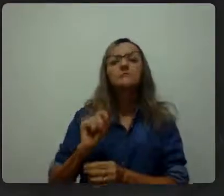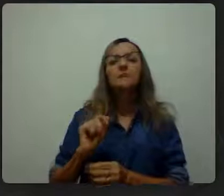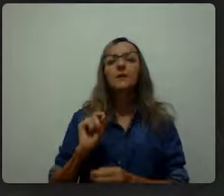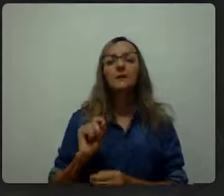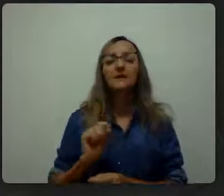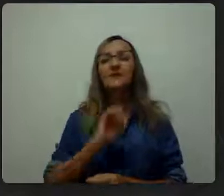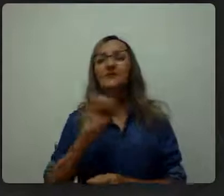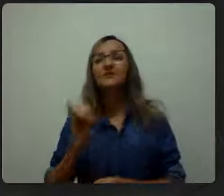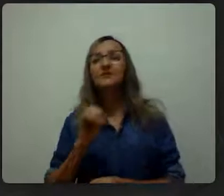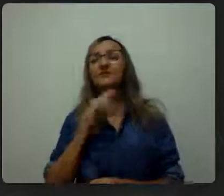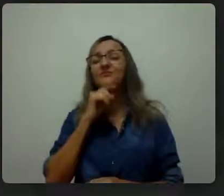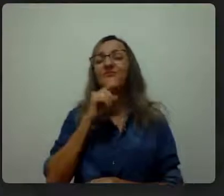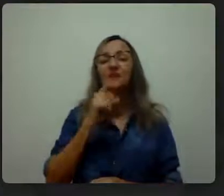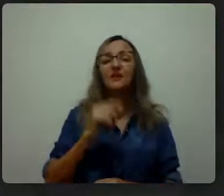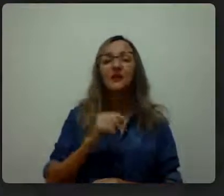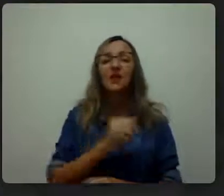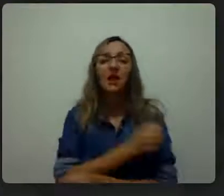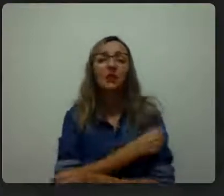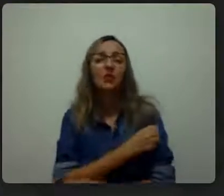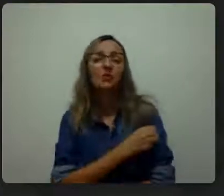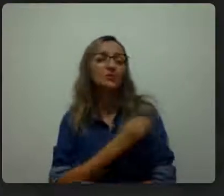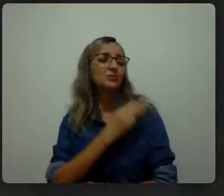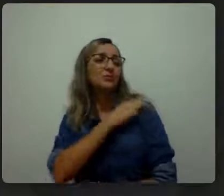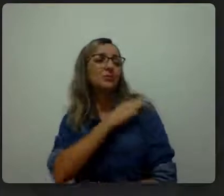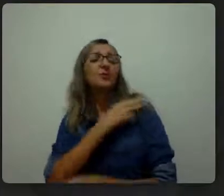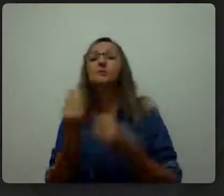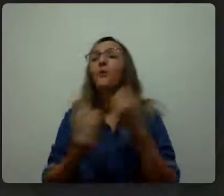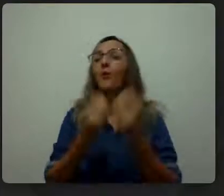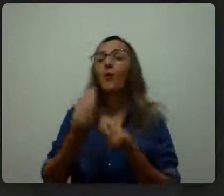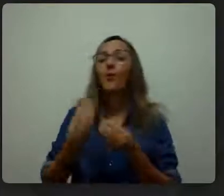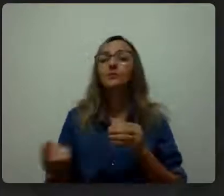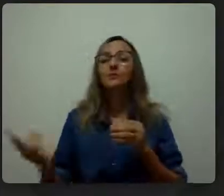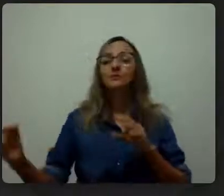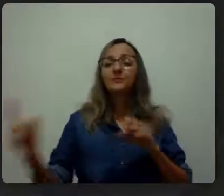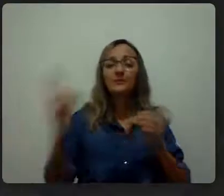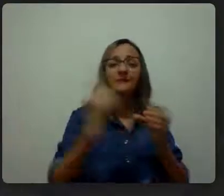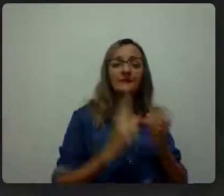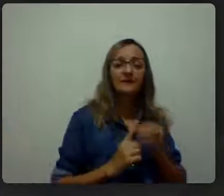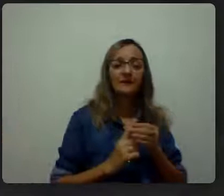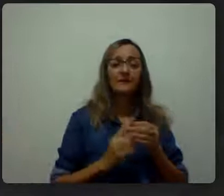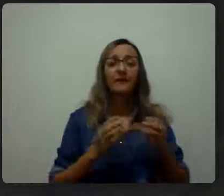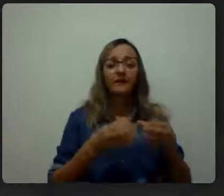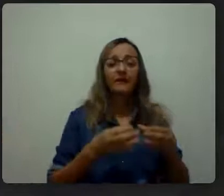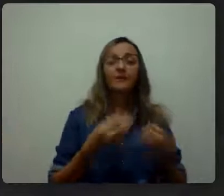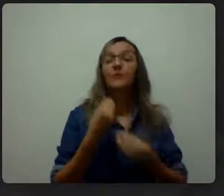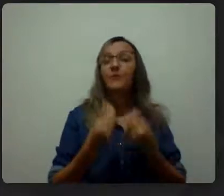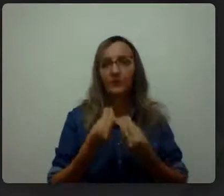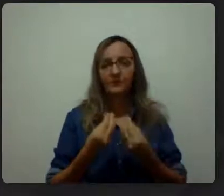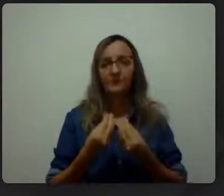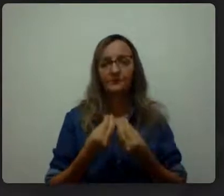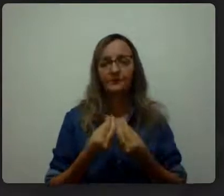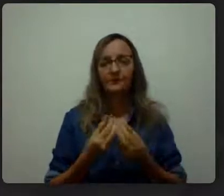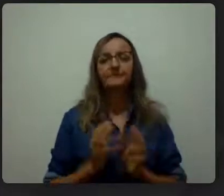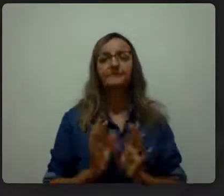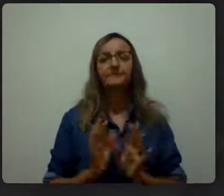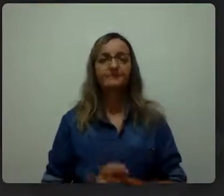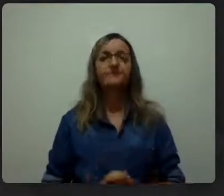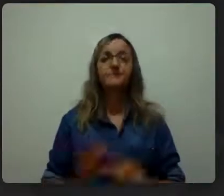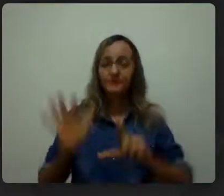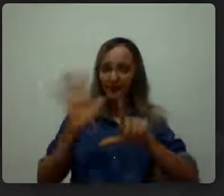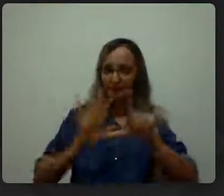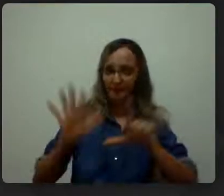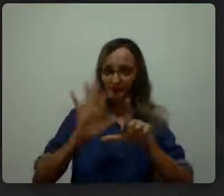ajudar vocês a encontrar. Então, vocês não precisam conhecer alguém do ensino médio para fazer a inscrição. Façam a inscrição de vocês e na plataforma